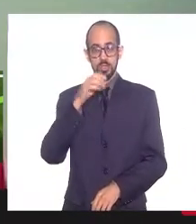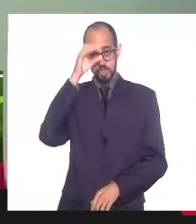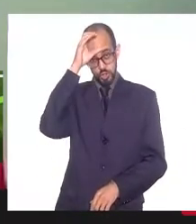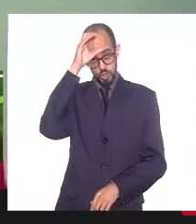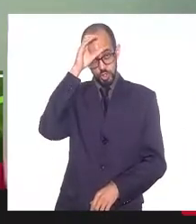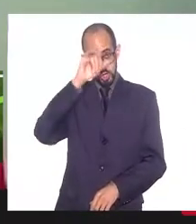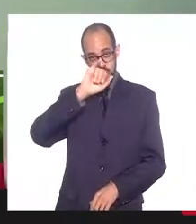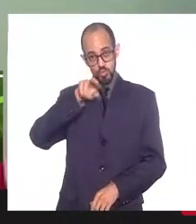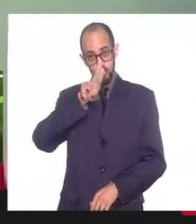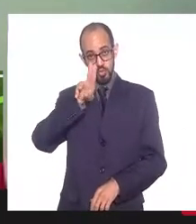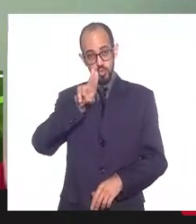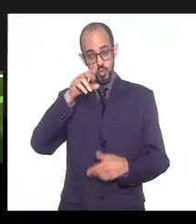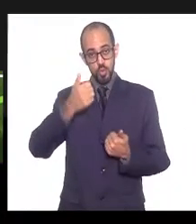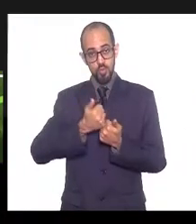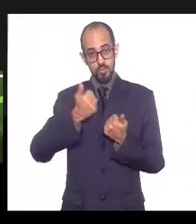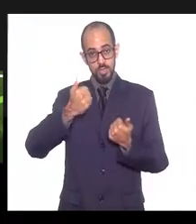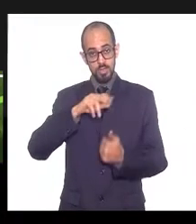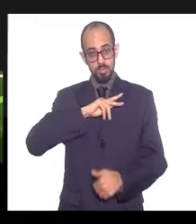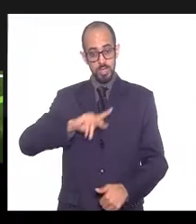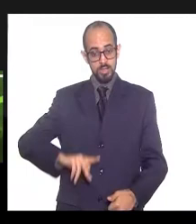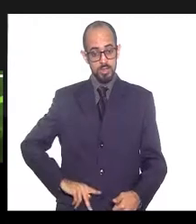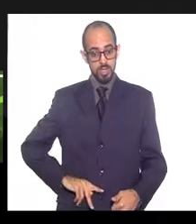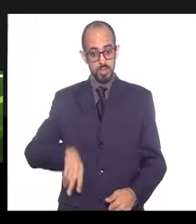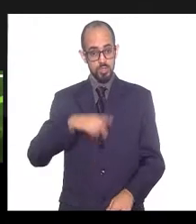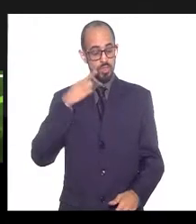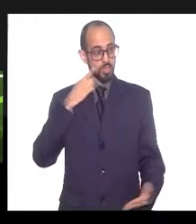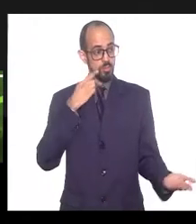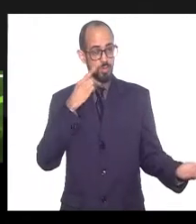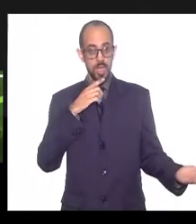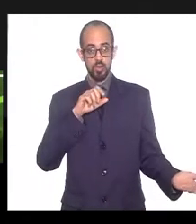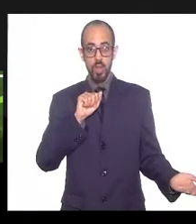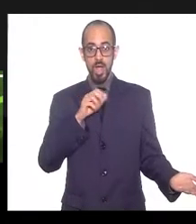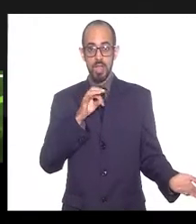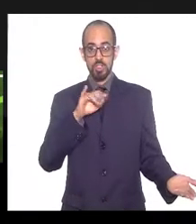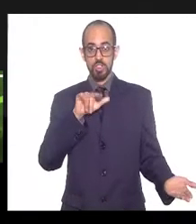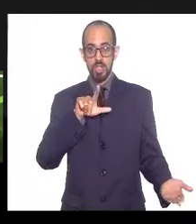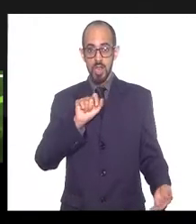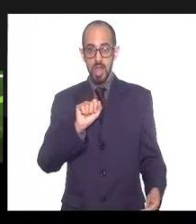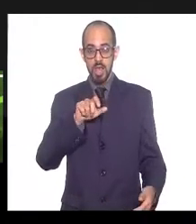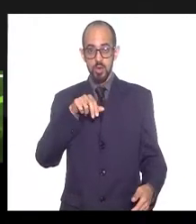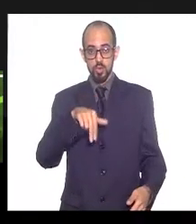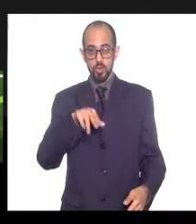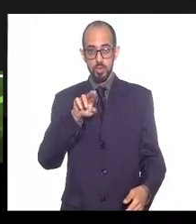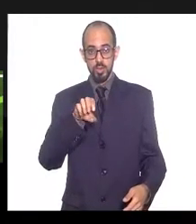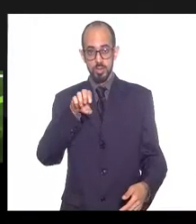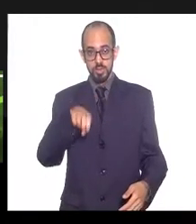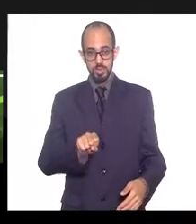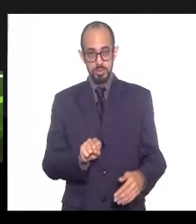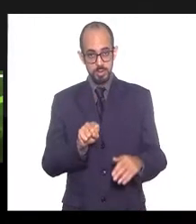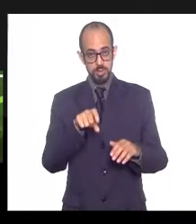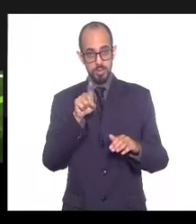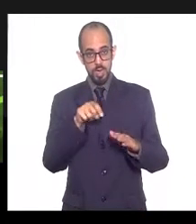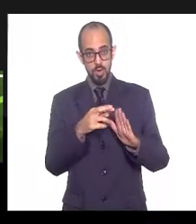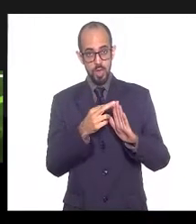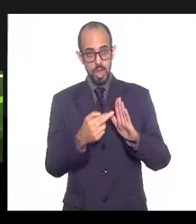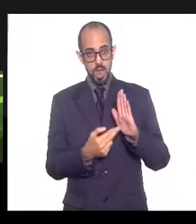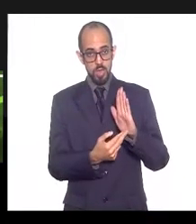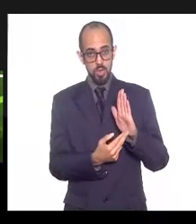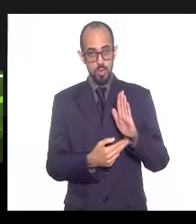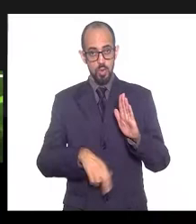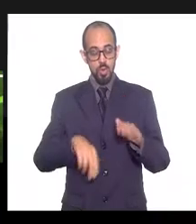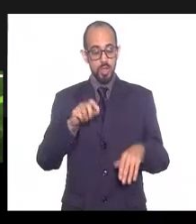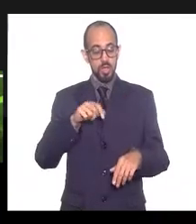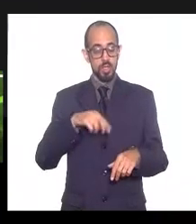Ju, vice-presidente da comissão, deputado Átila Nunes, relator da CPI, deputada